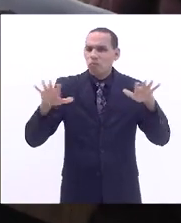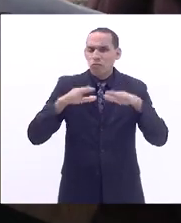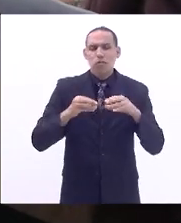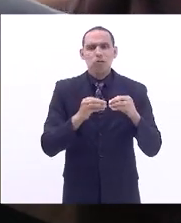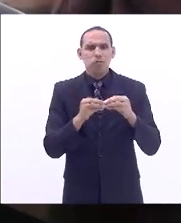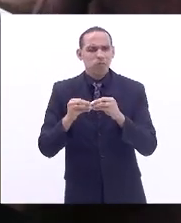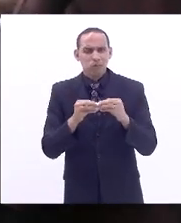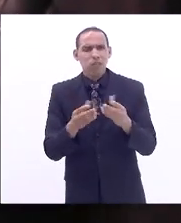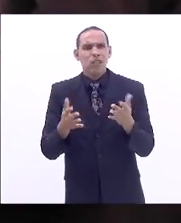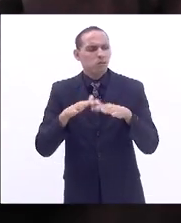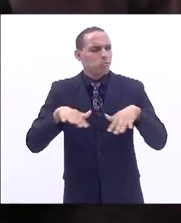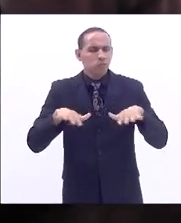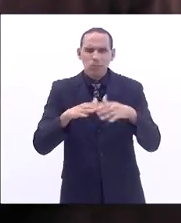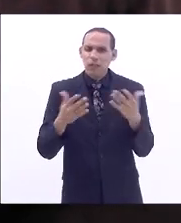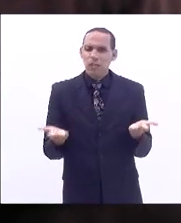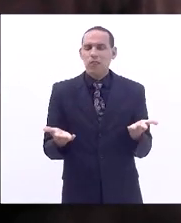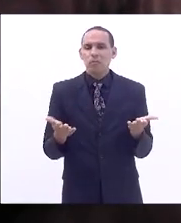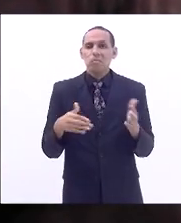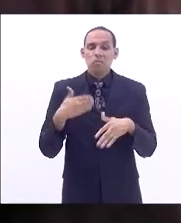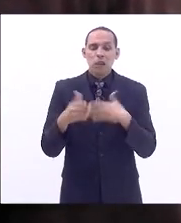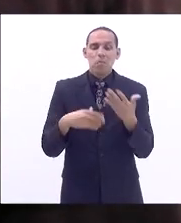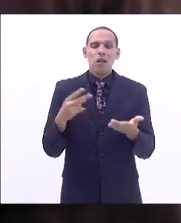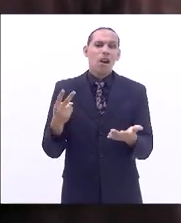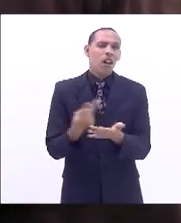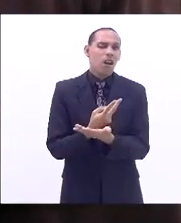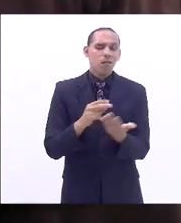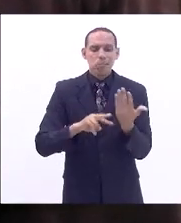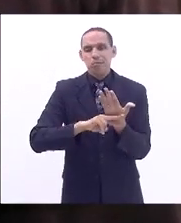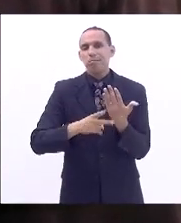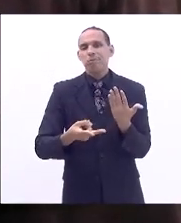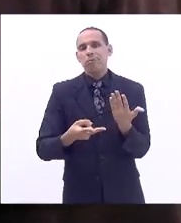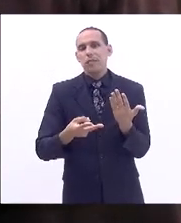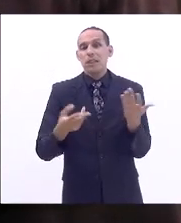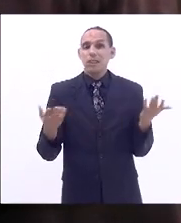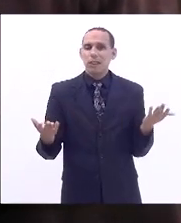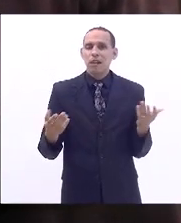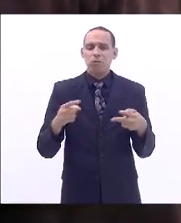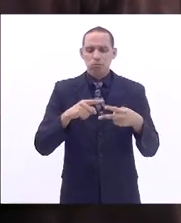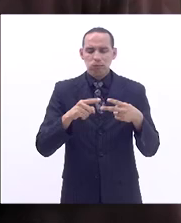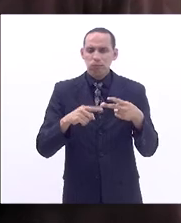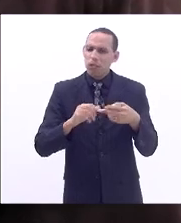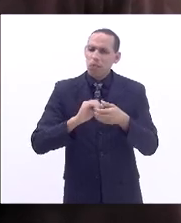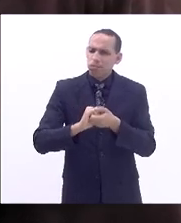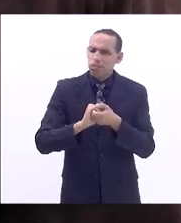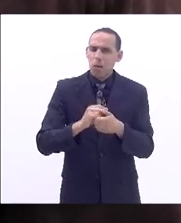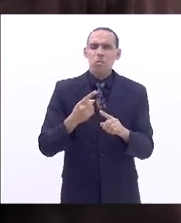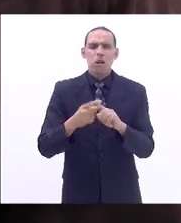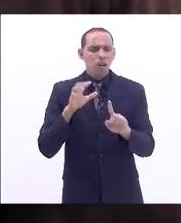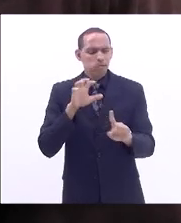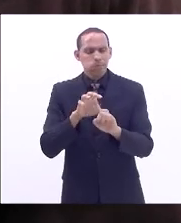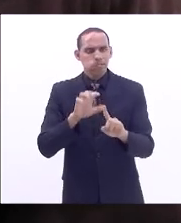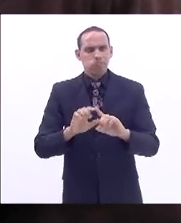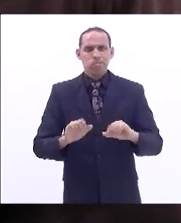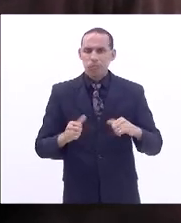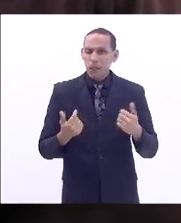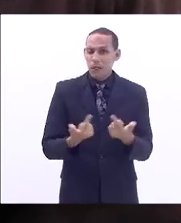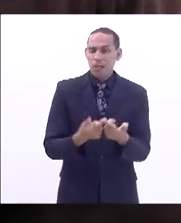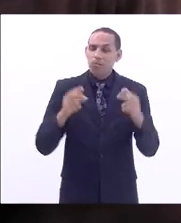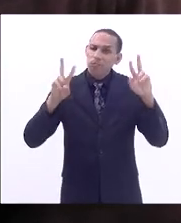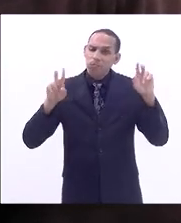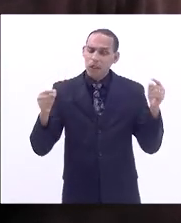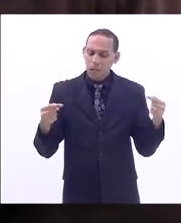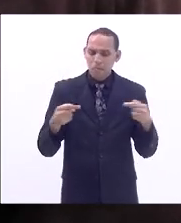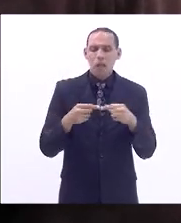depois de vista acontece então eu quero cumprimentar o link e o Luiz Paulo pela provocação que fazem Assembleia sobre esse tema